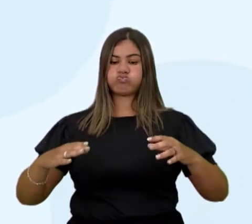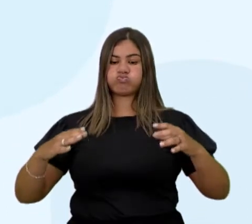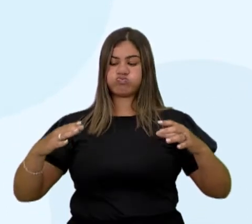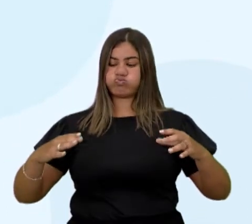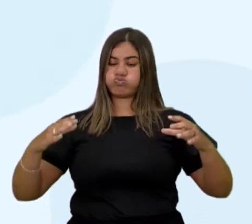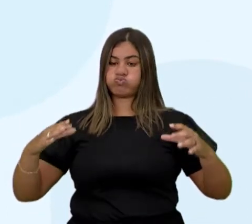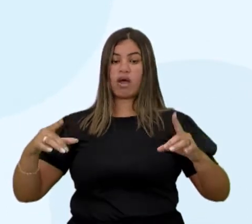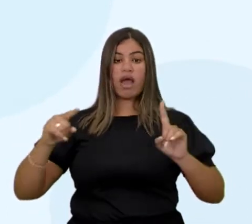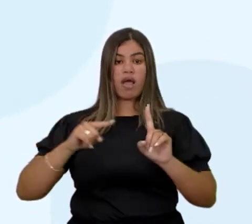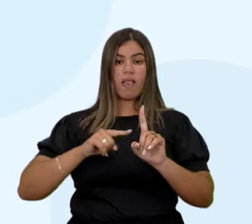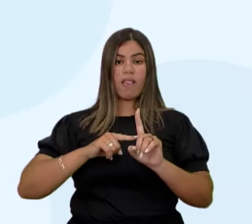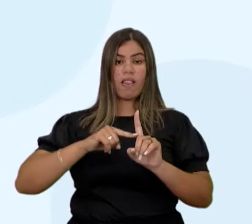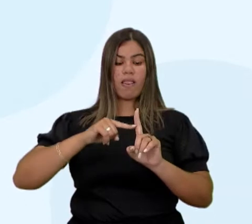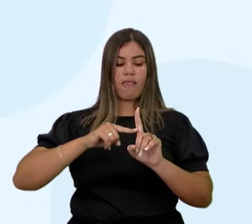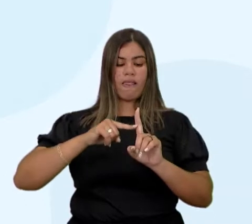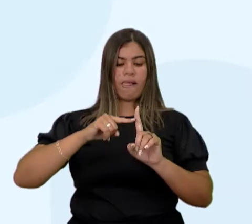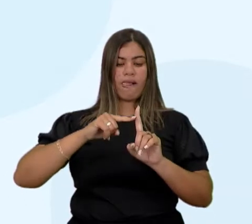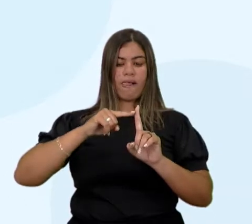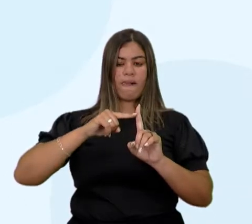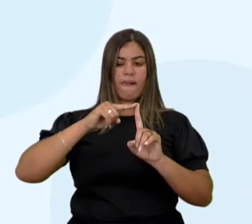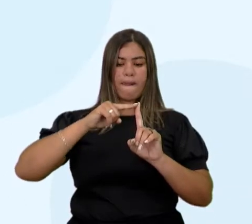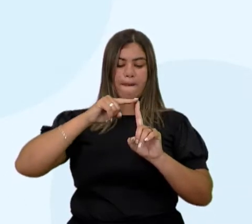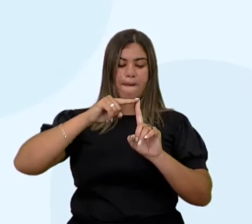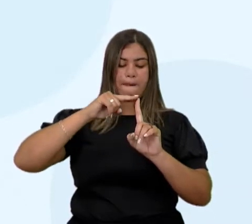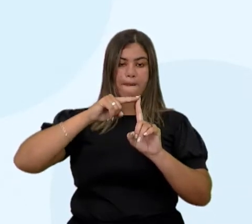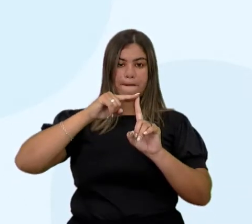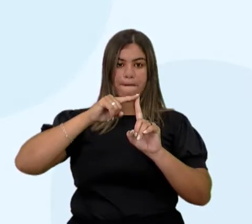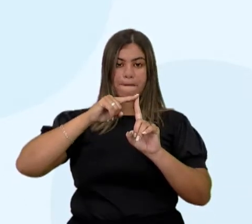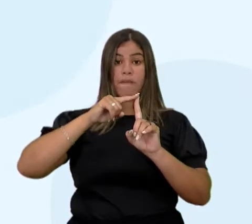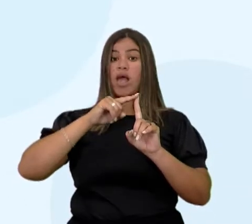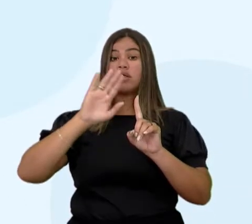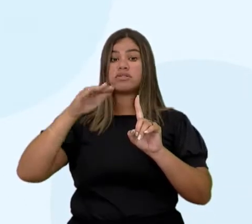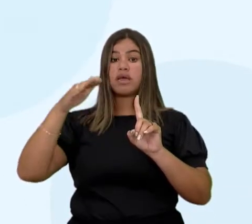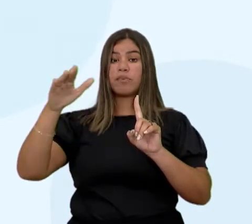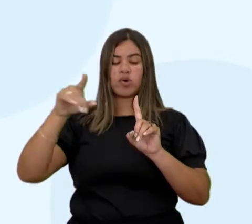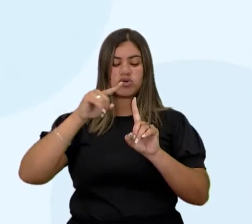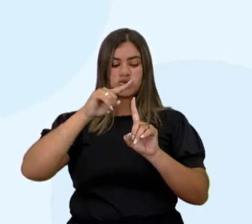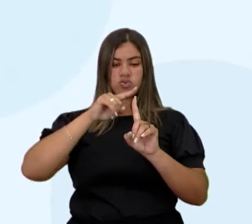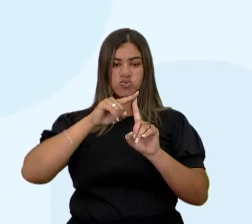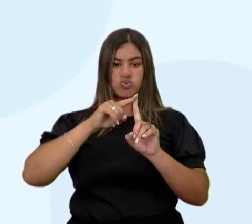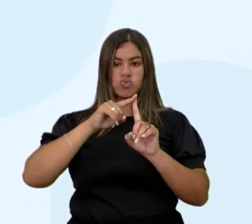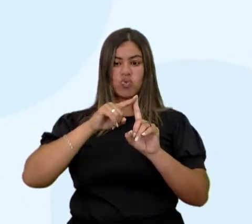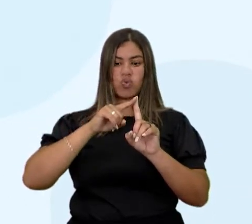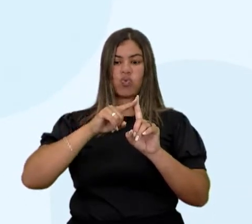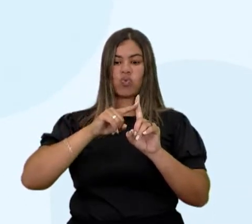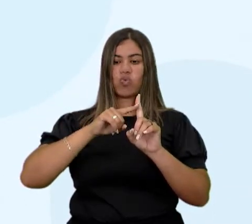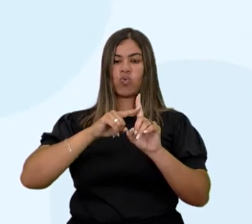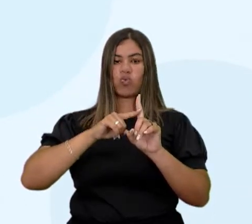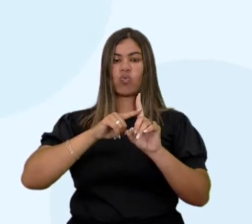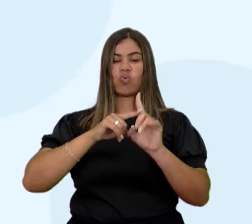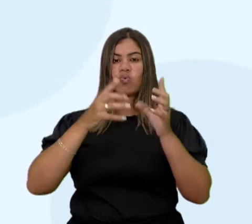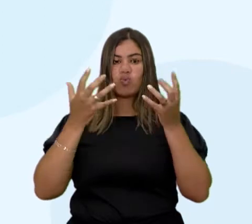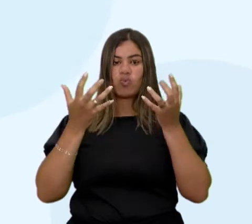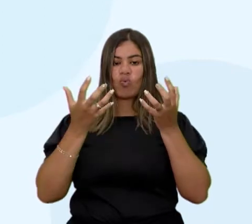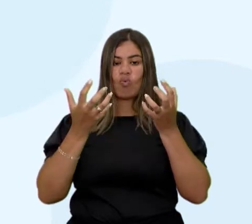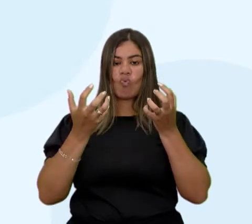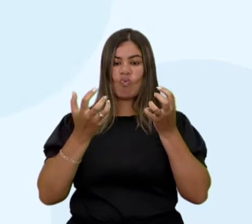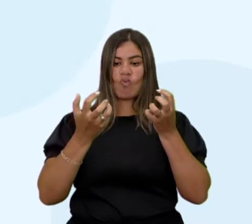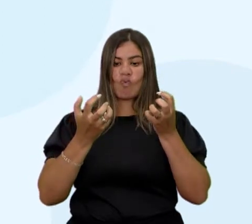temperaturas extremamente altas da matéria expelida diminuíam. Com esse resfriamento, as diminutas